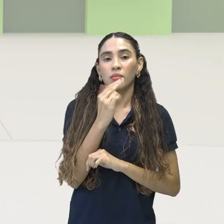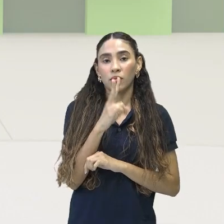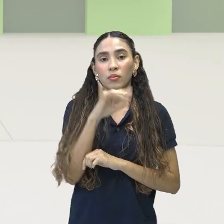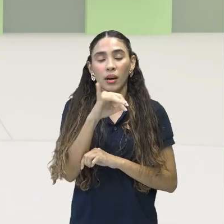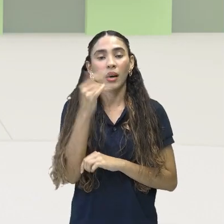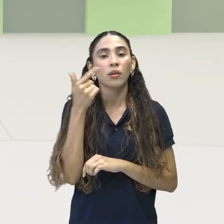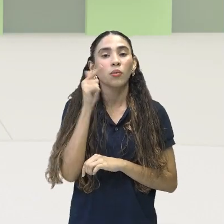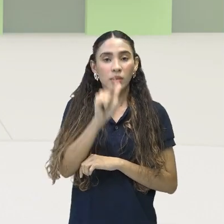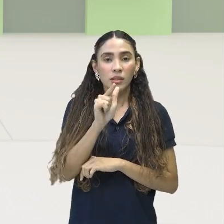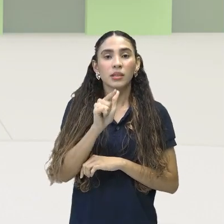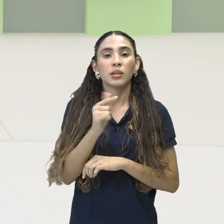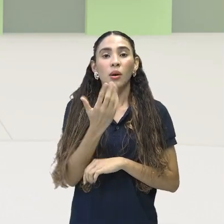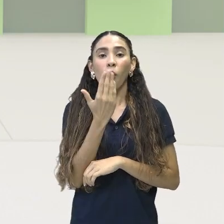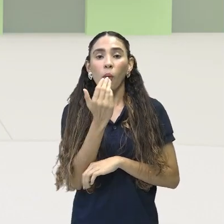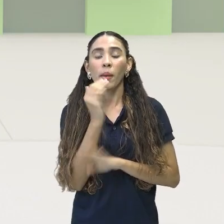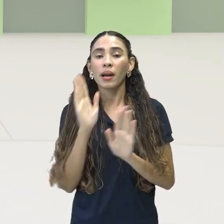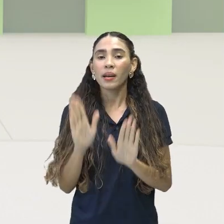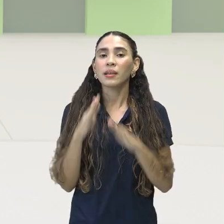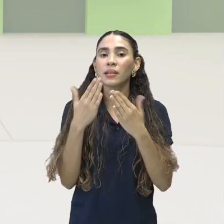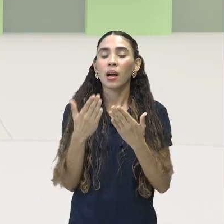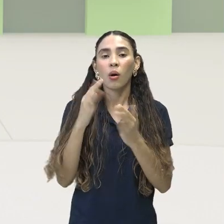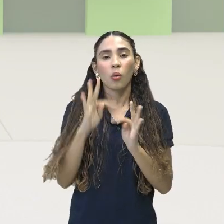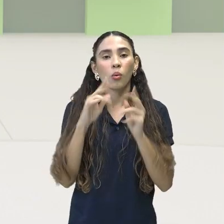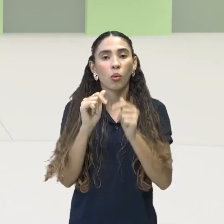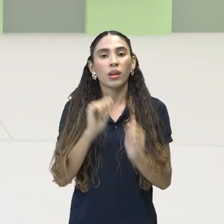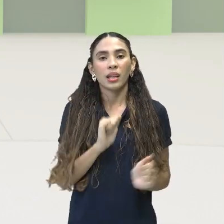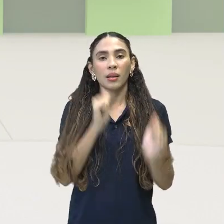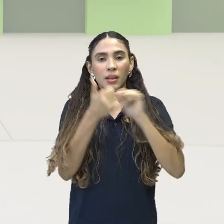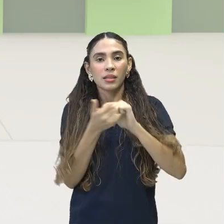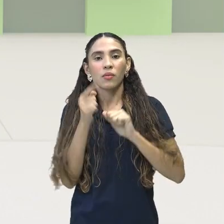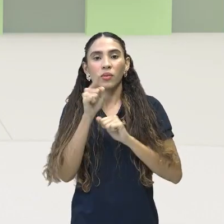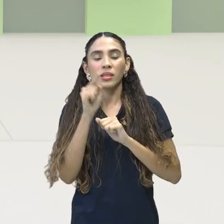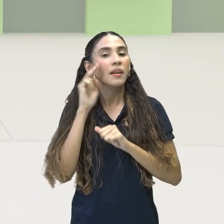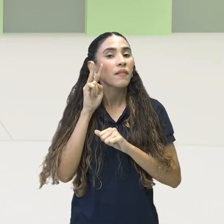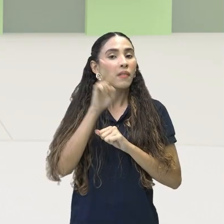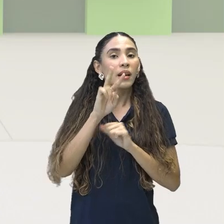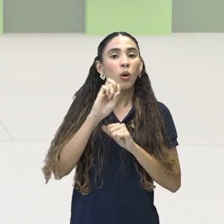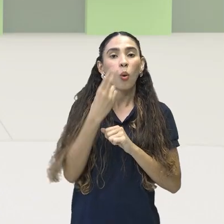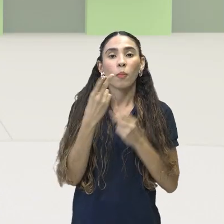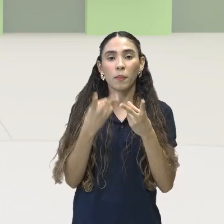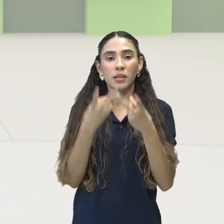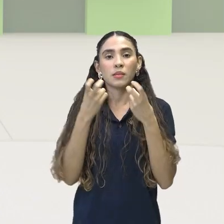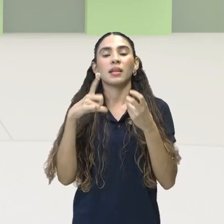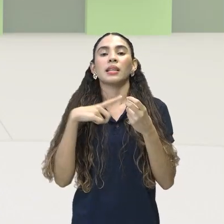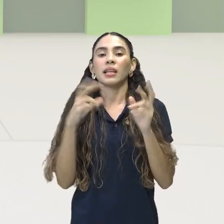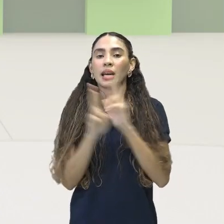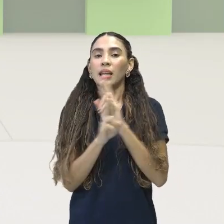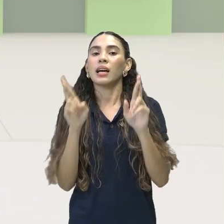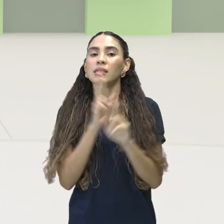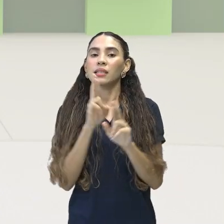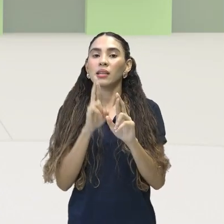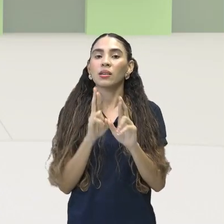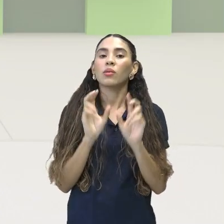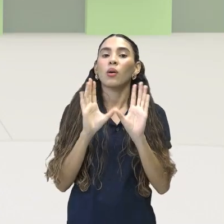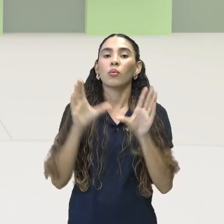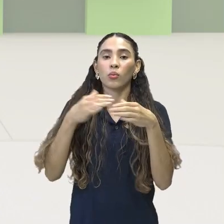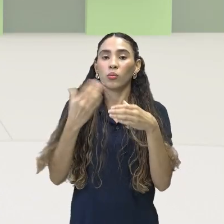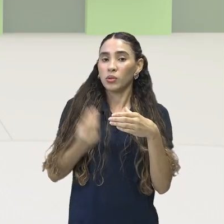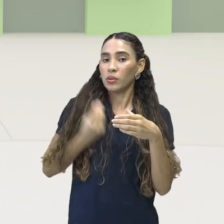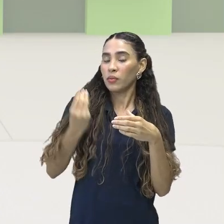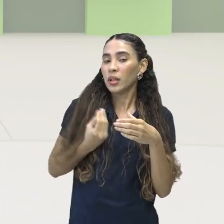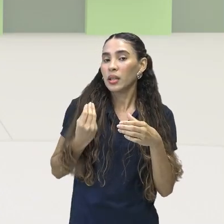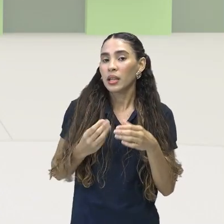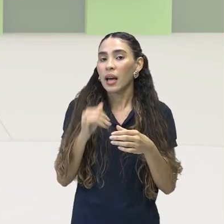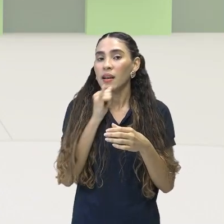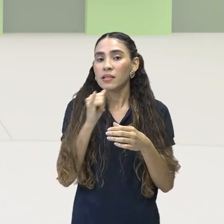elas consomem. Então, toda adaptação que você vê aí, ela está relacionada a determinado indivíduo